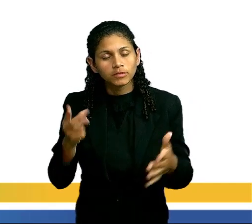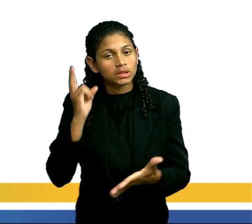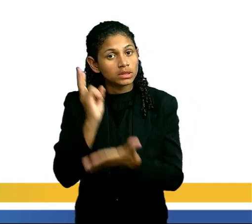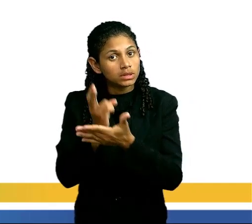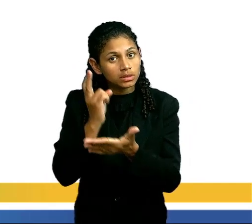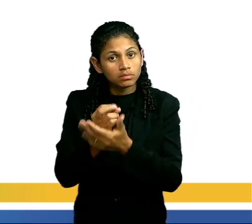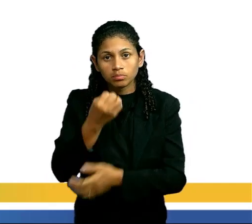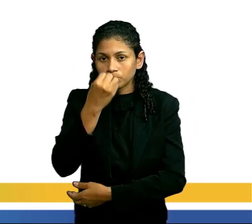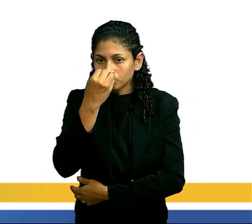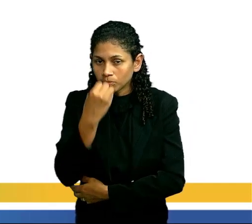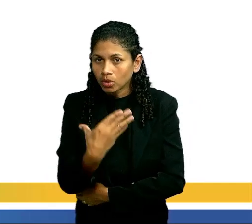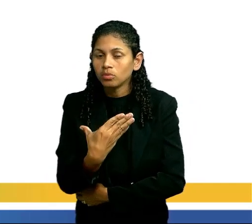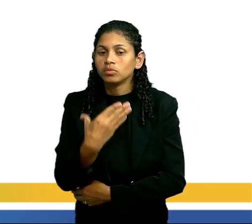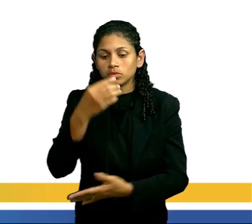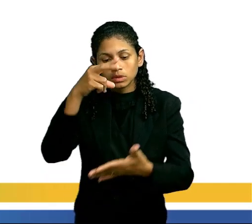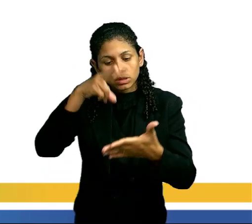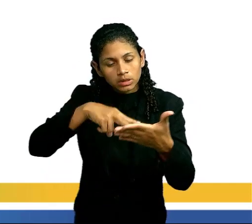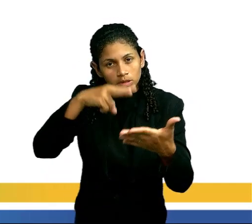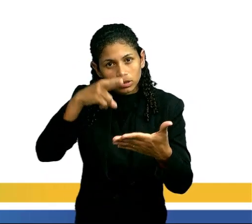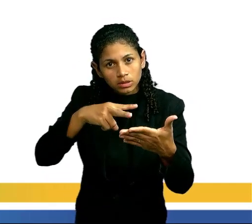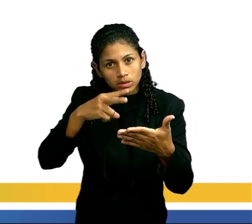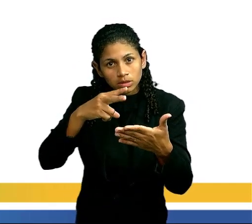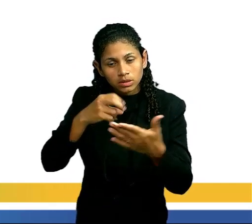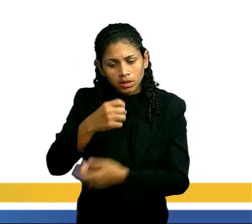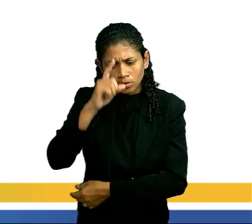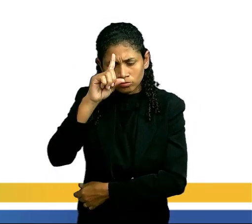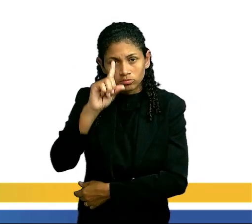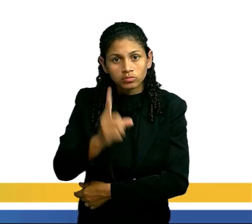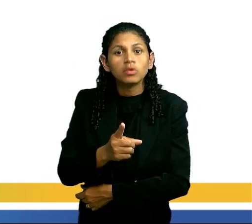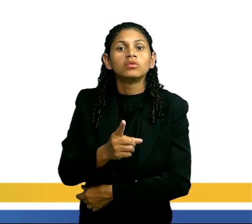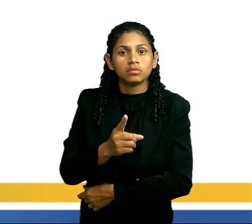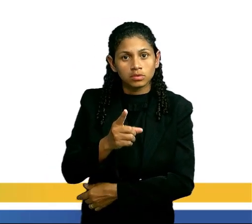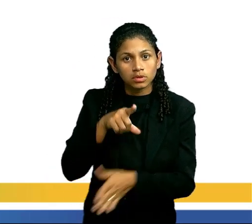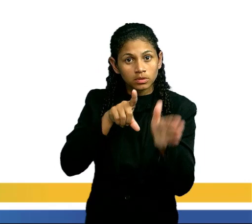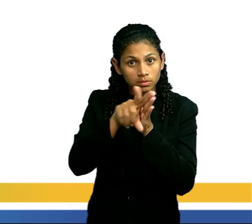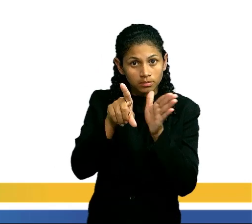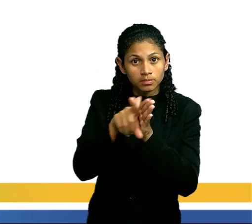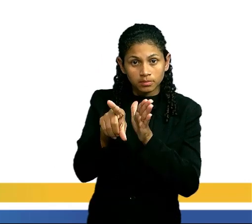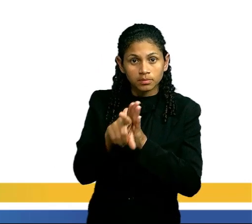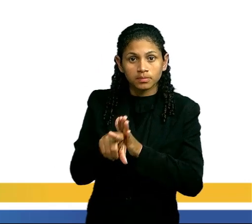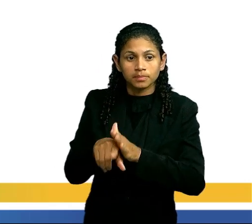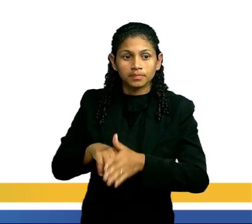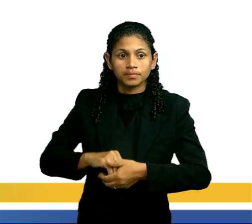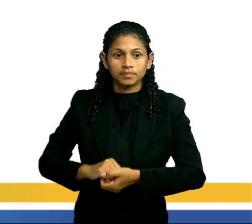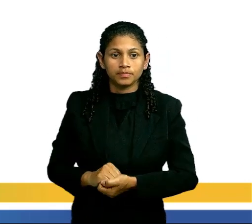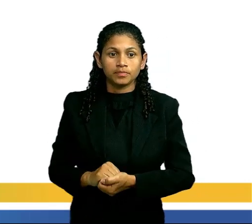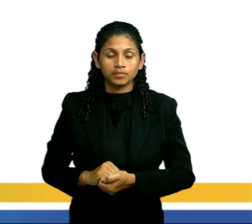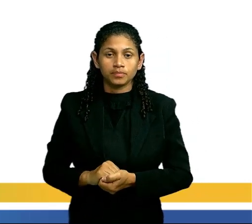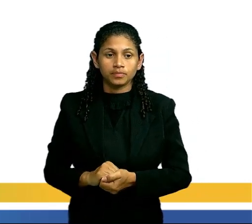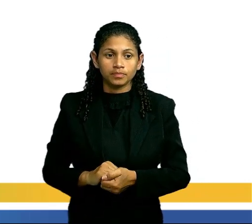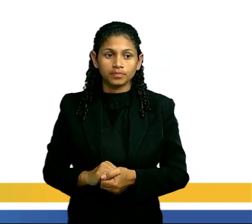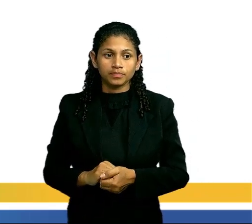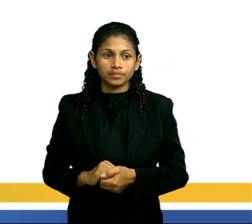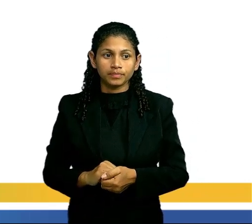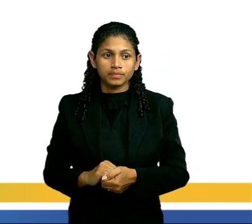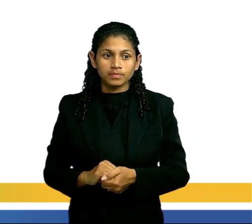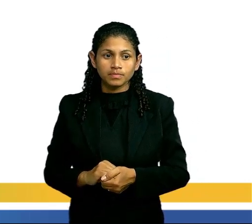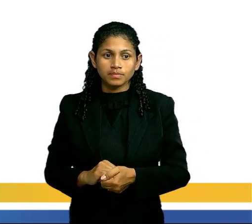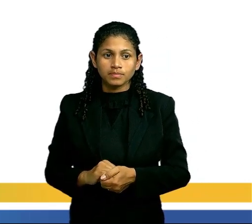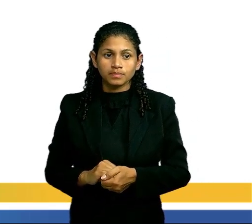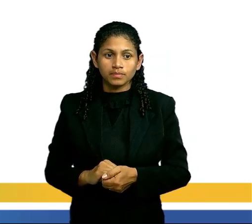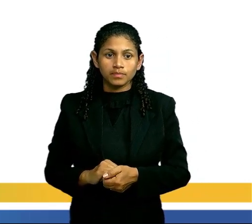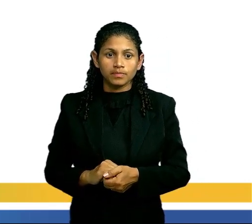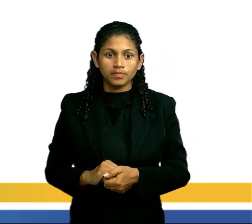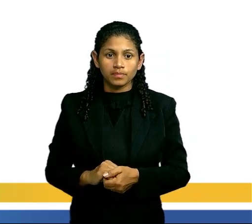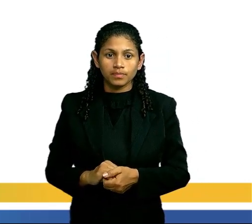você possa observar e não precisar, talvez, nem ler o texto inteiro, porque eles geralmente indicam. Vamos lá,